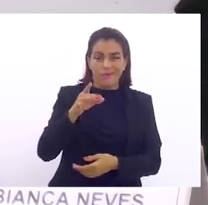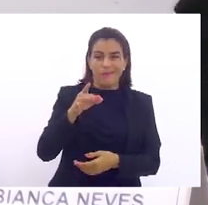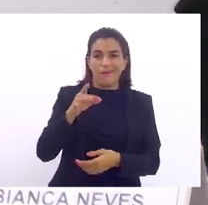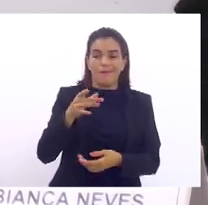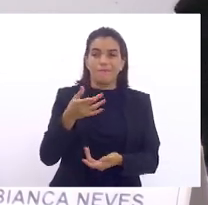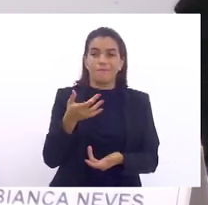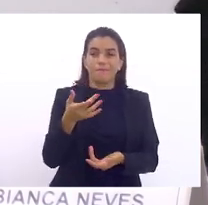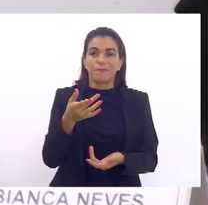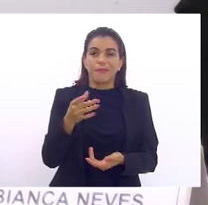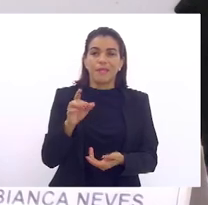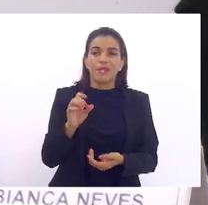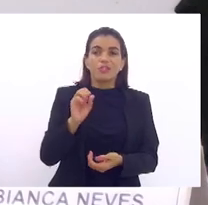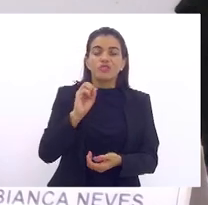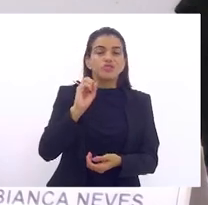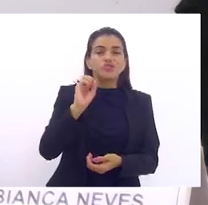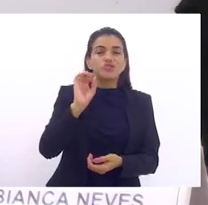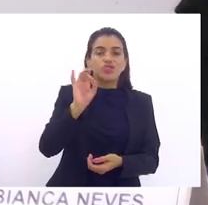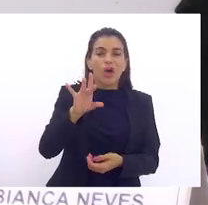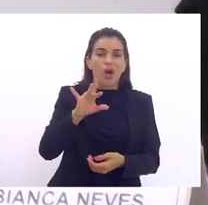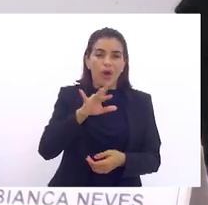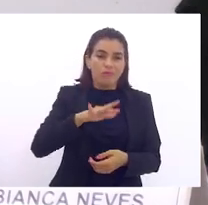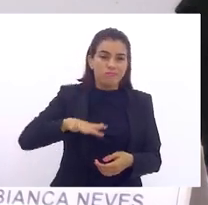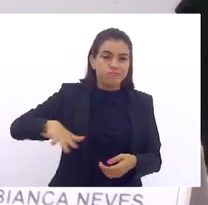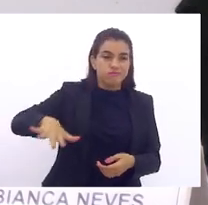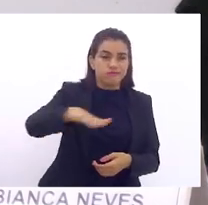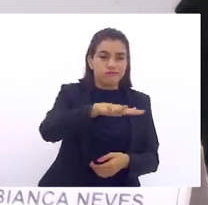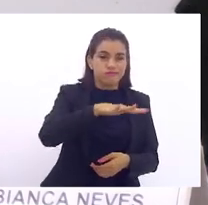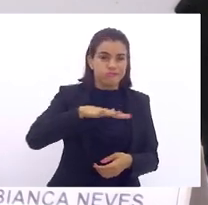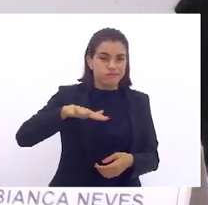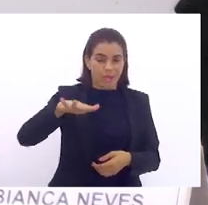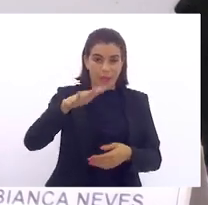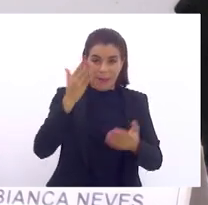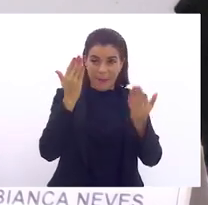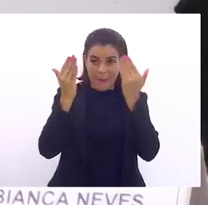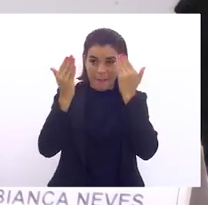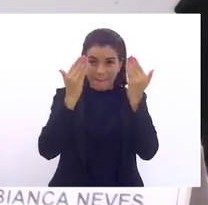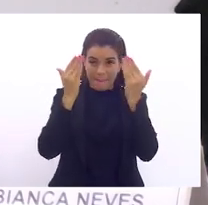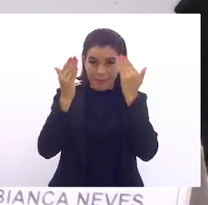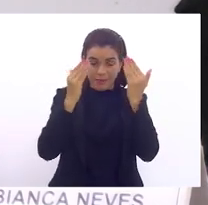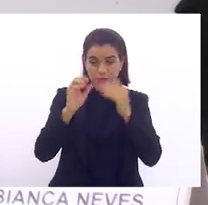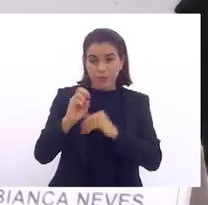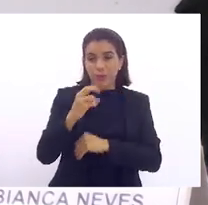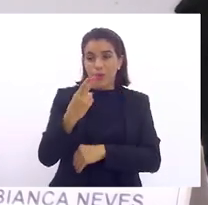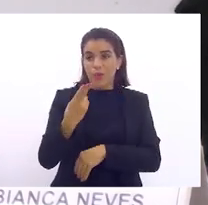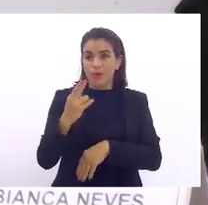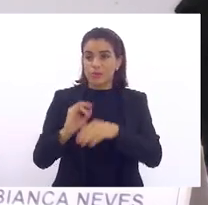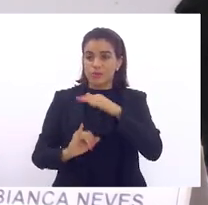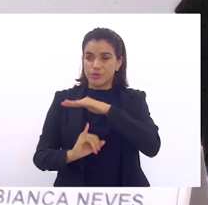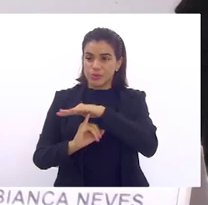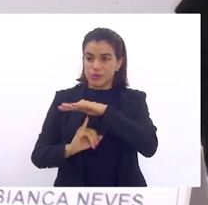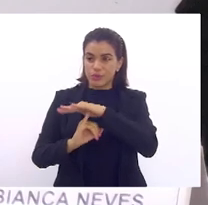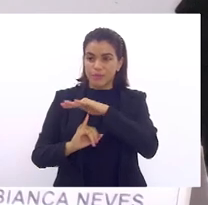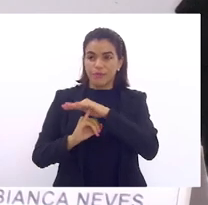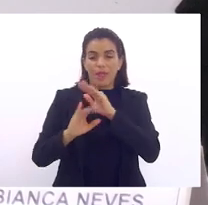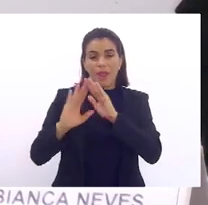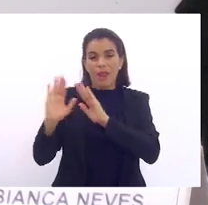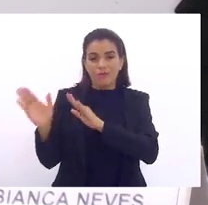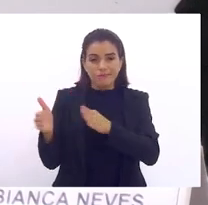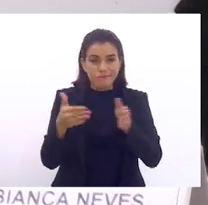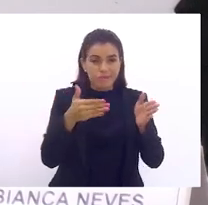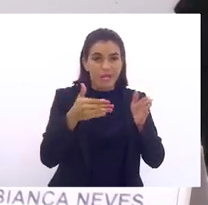em generificada a psicologia uf ou mesmo a psicologia enquanto instituição ela verte paraas